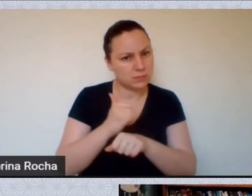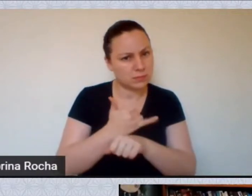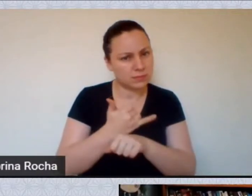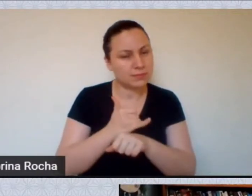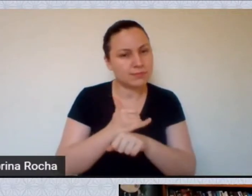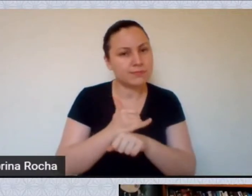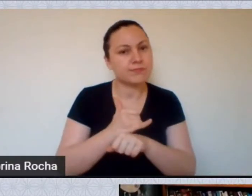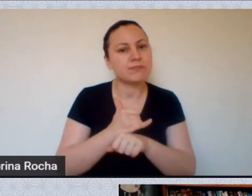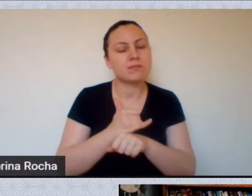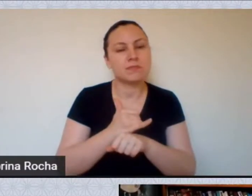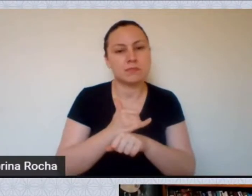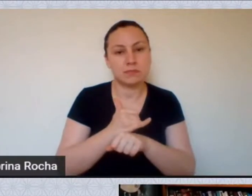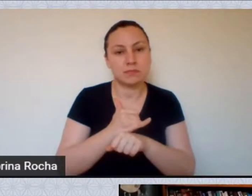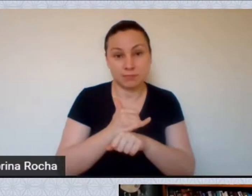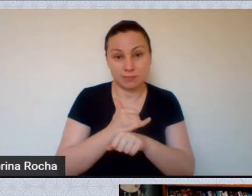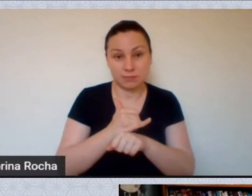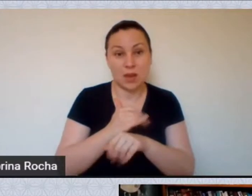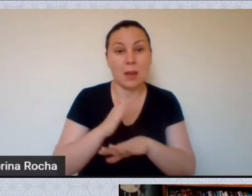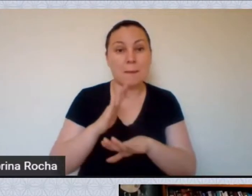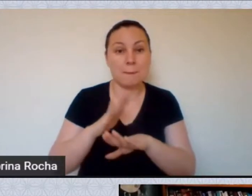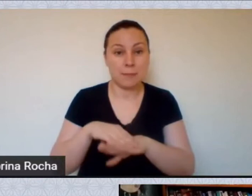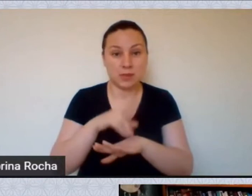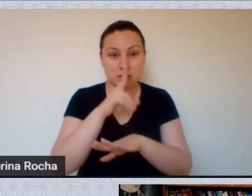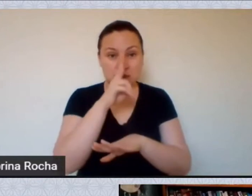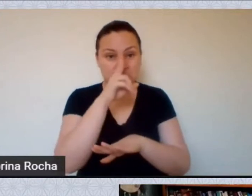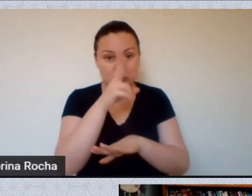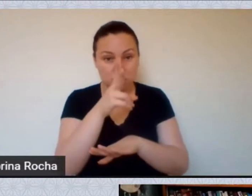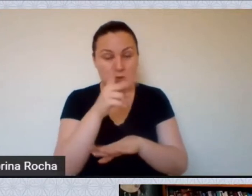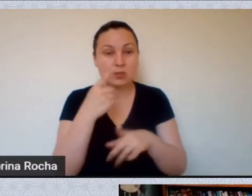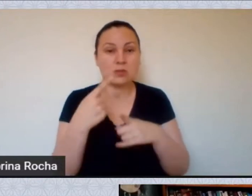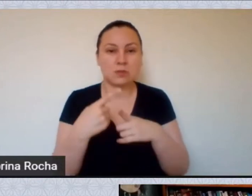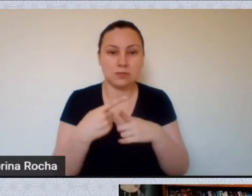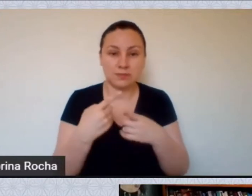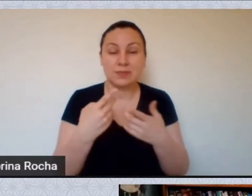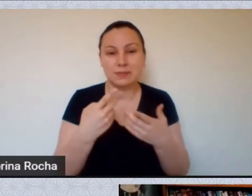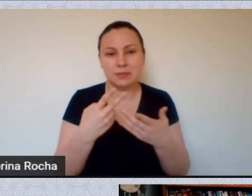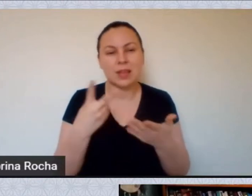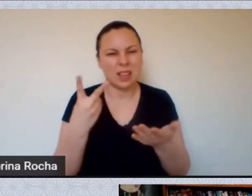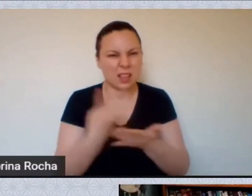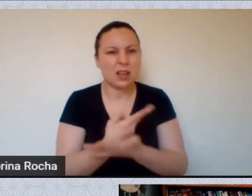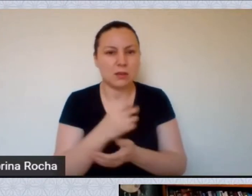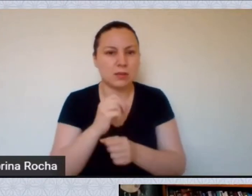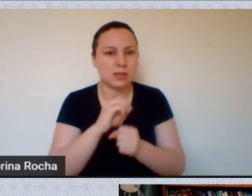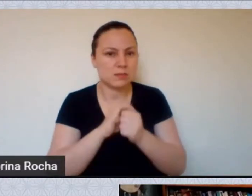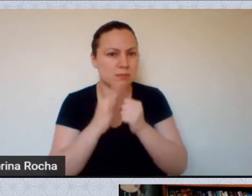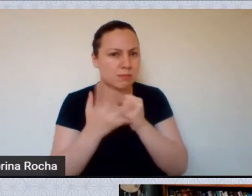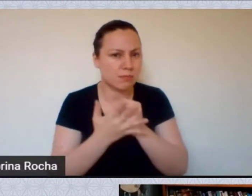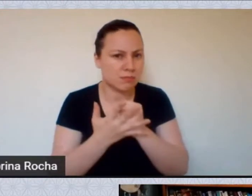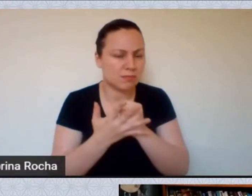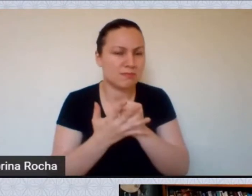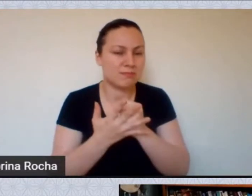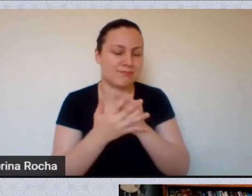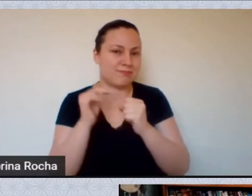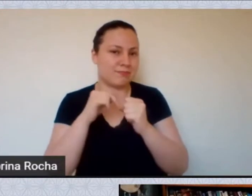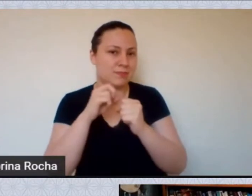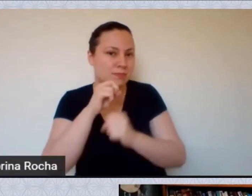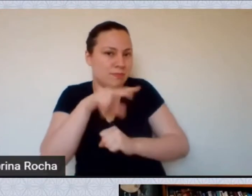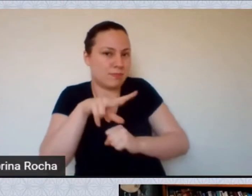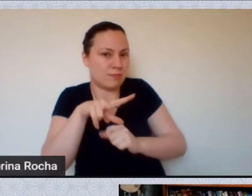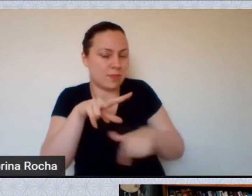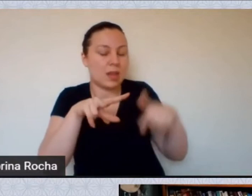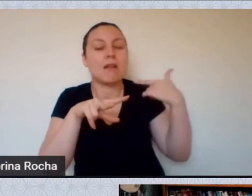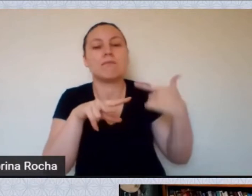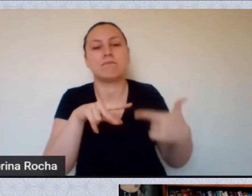mais eficientes e mais agressivas, que é justamente o que acontece com esse tipo de vírus, entendeu? Então, esse é um vírus que tem uma